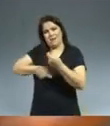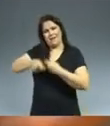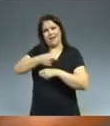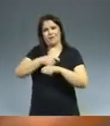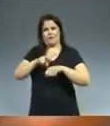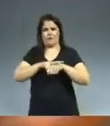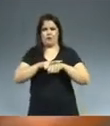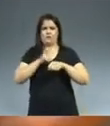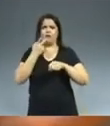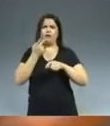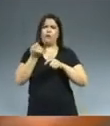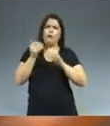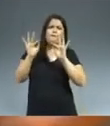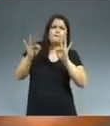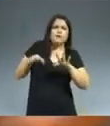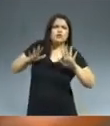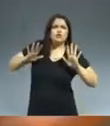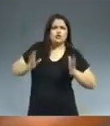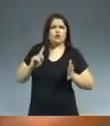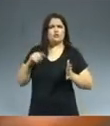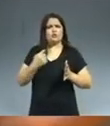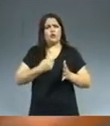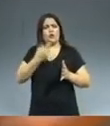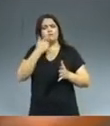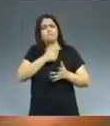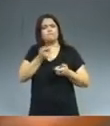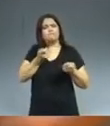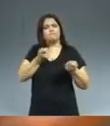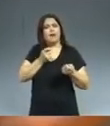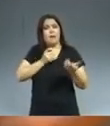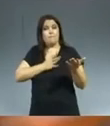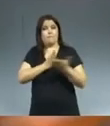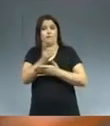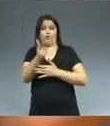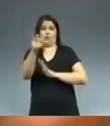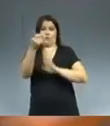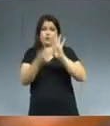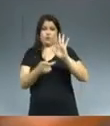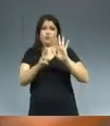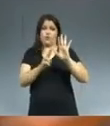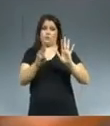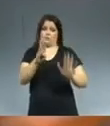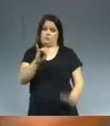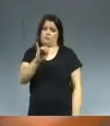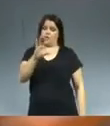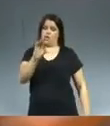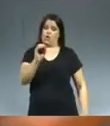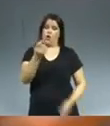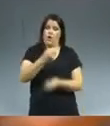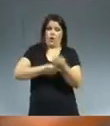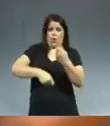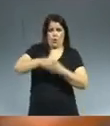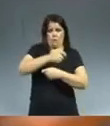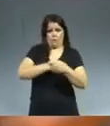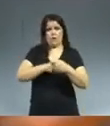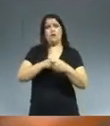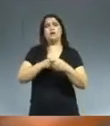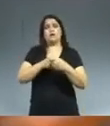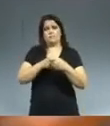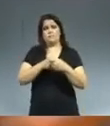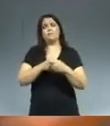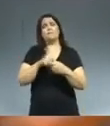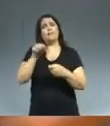sustentáveis no projeto que está encerrando na para nós Já conseguimos aprovar um outro projeto que se chama agora Bia economia a cadeia de valor